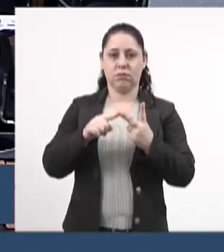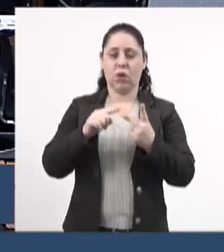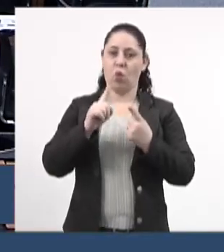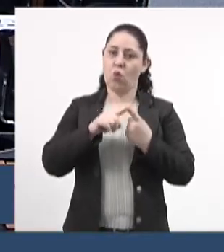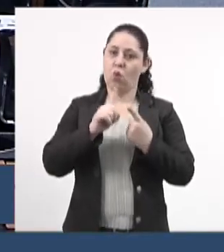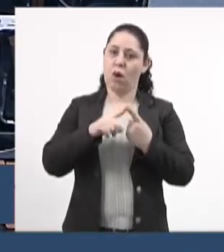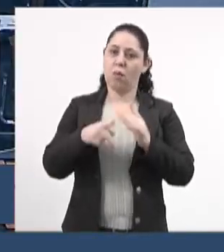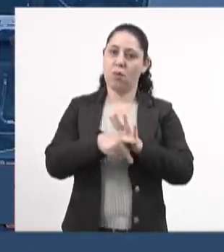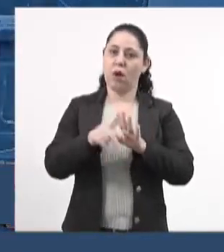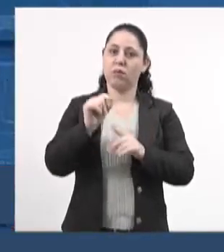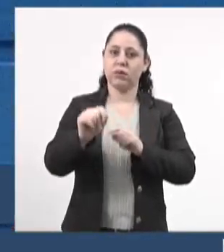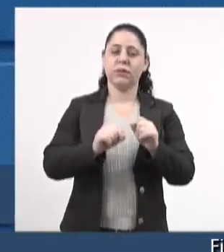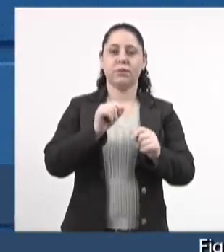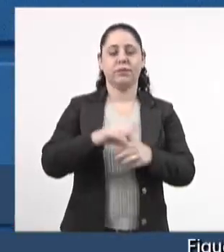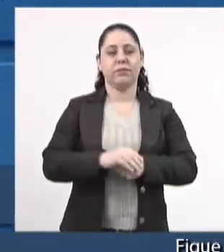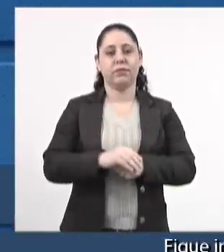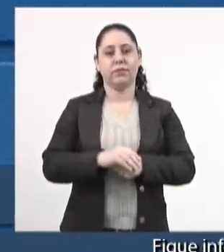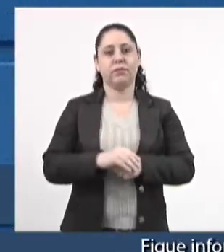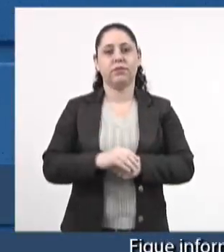A questão